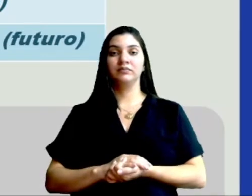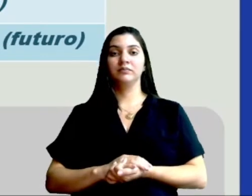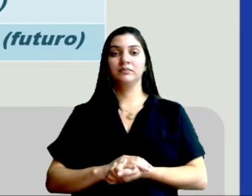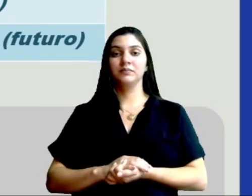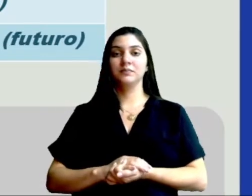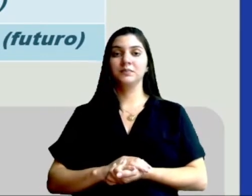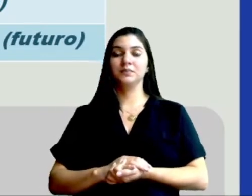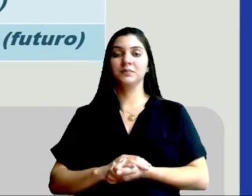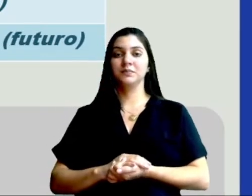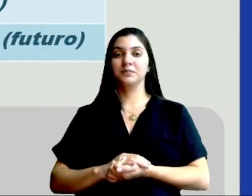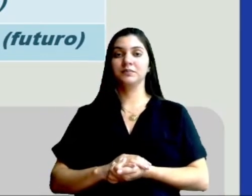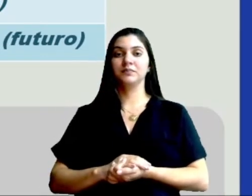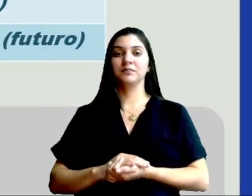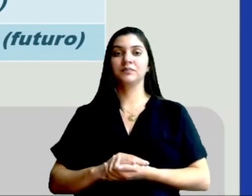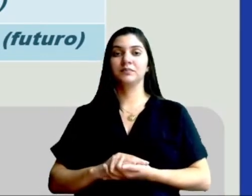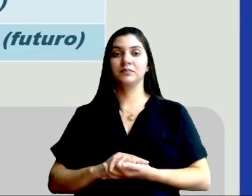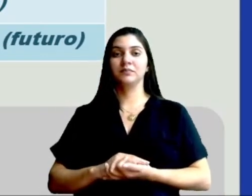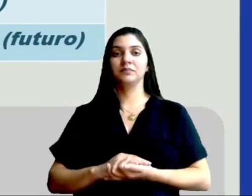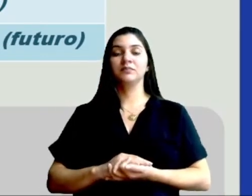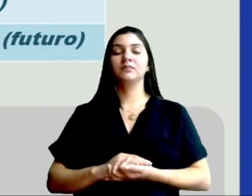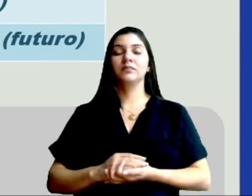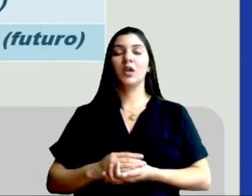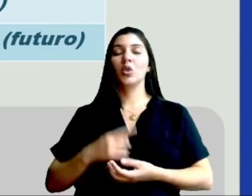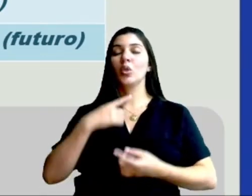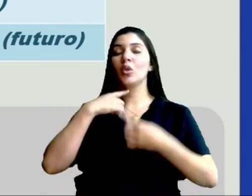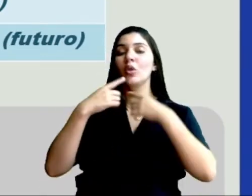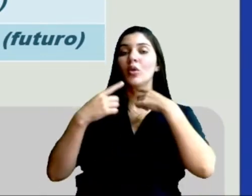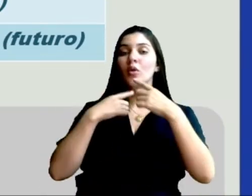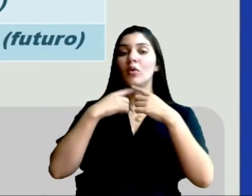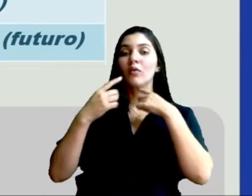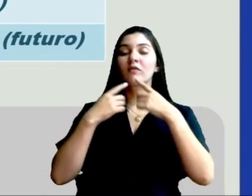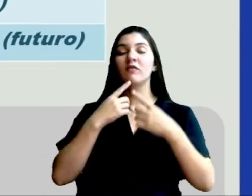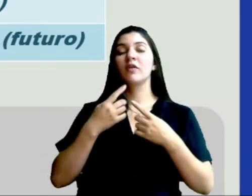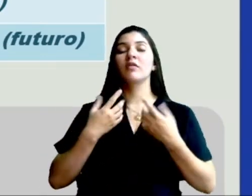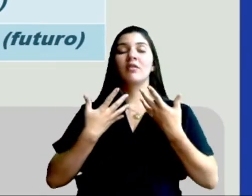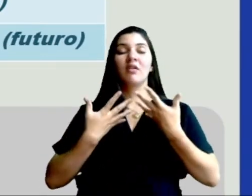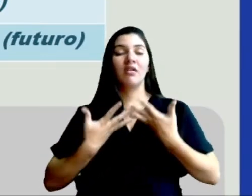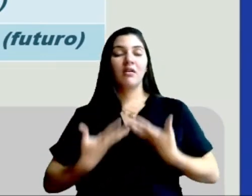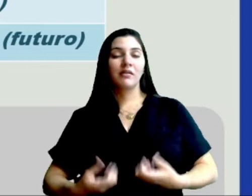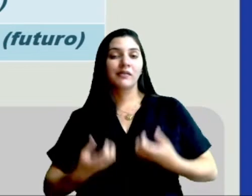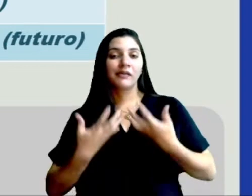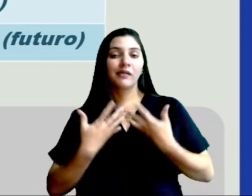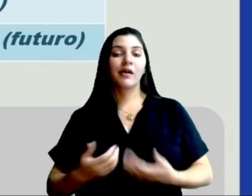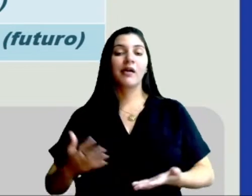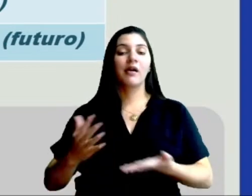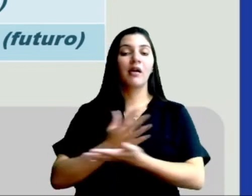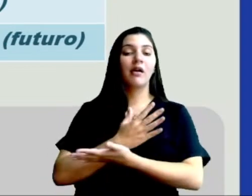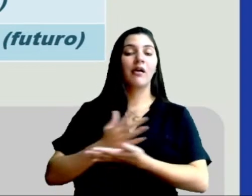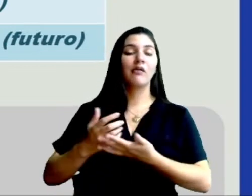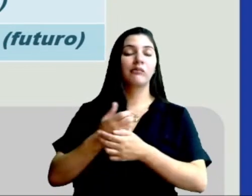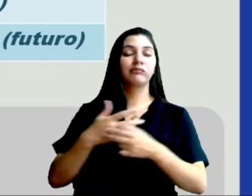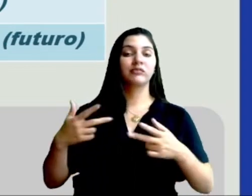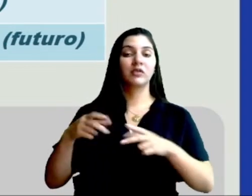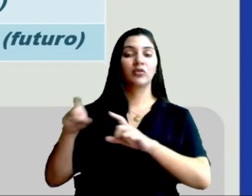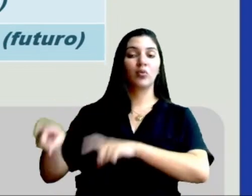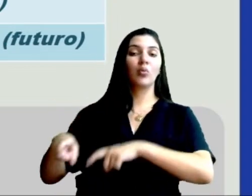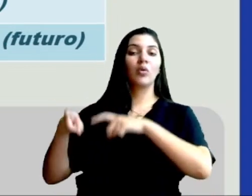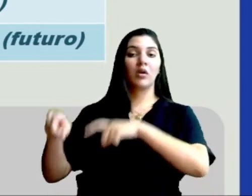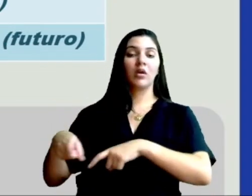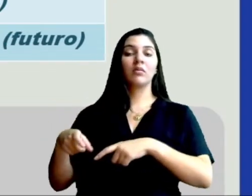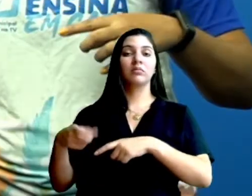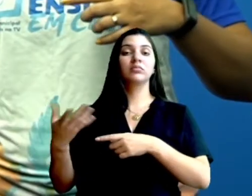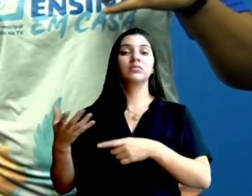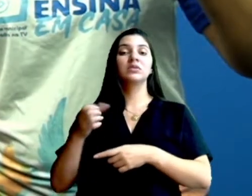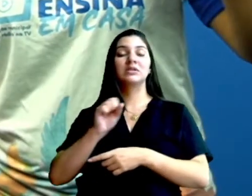cansara alguma vez del campo. Duvido que me cansaria alguma vez do campo. Se eu